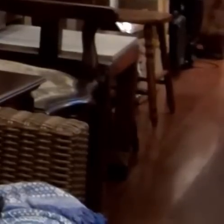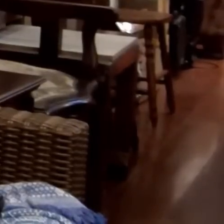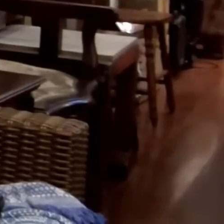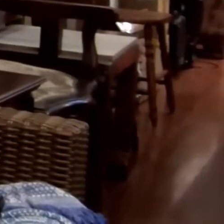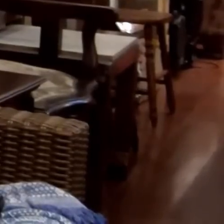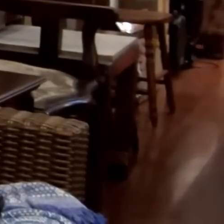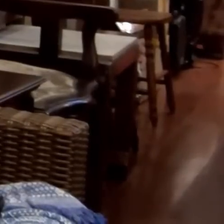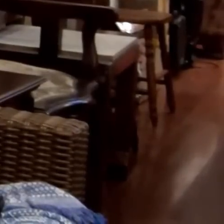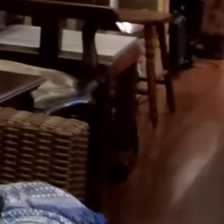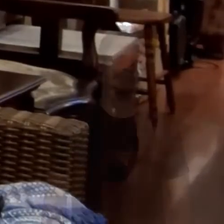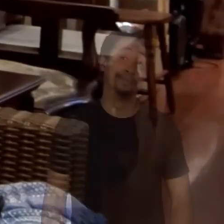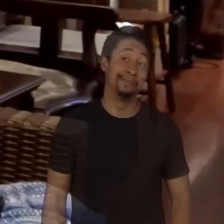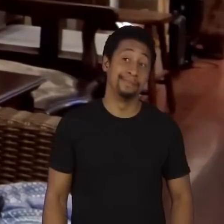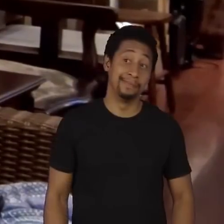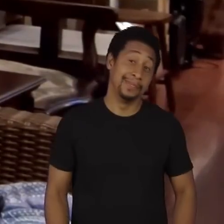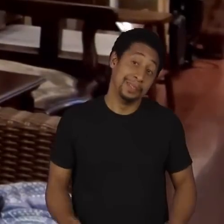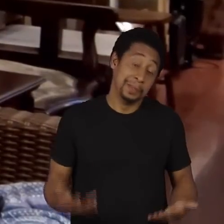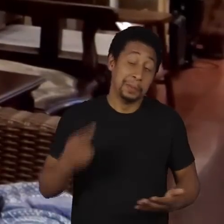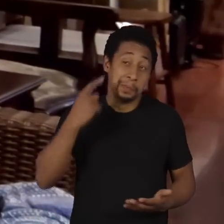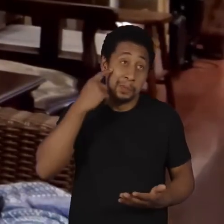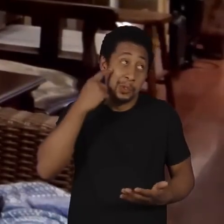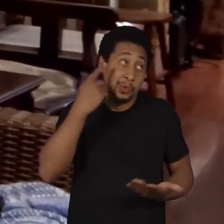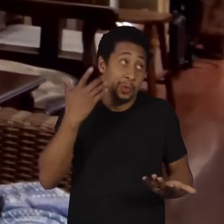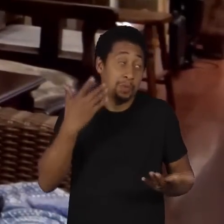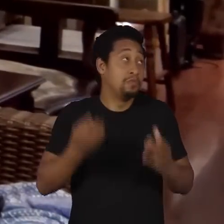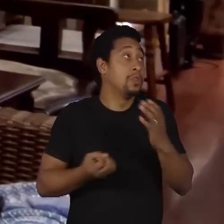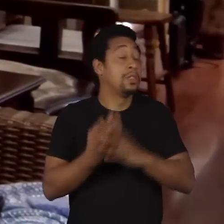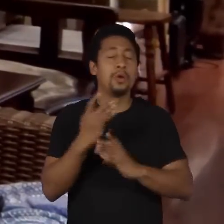Que tal um velório meu?